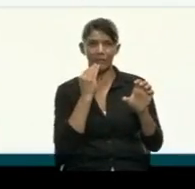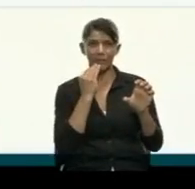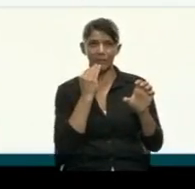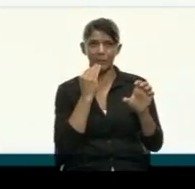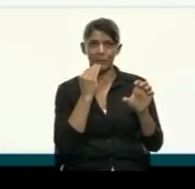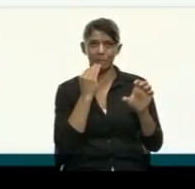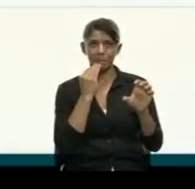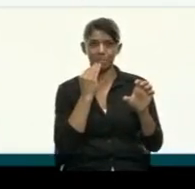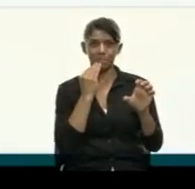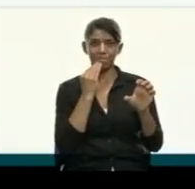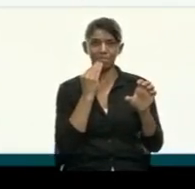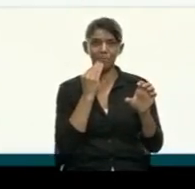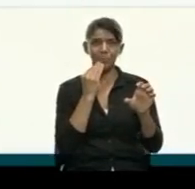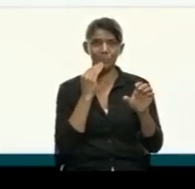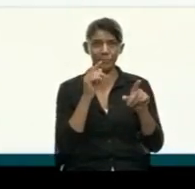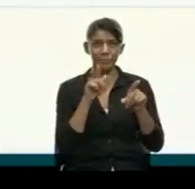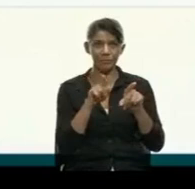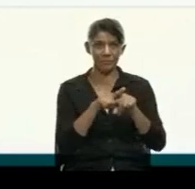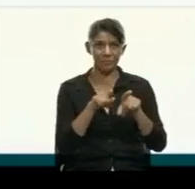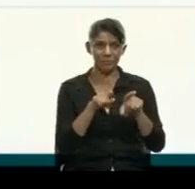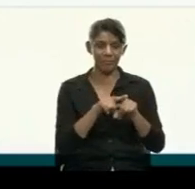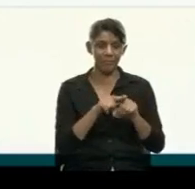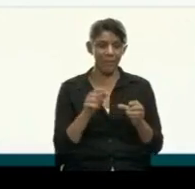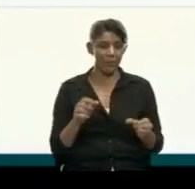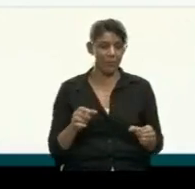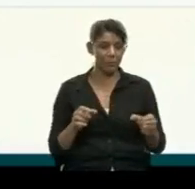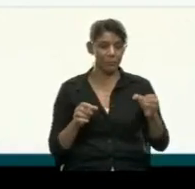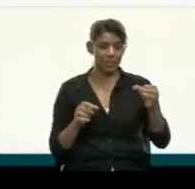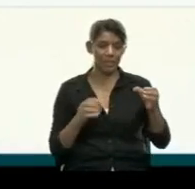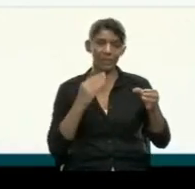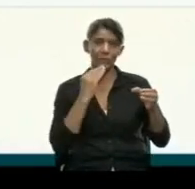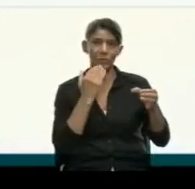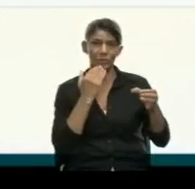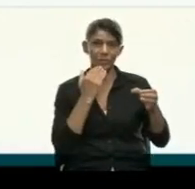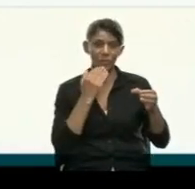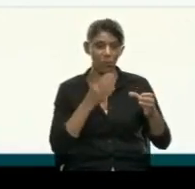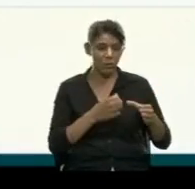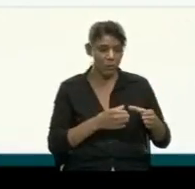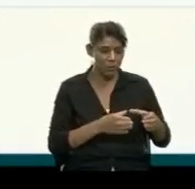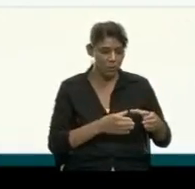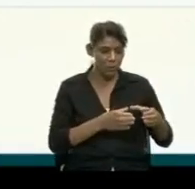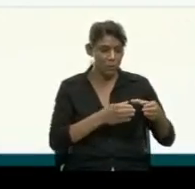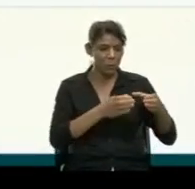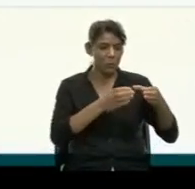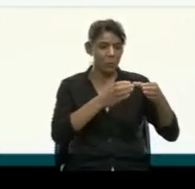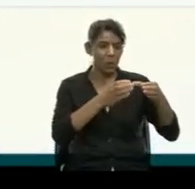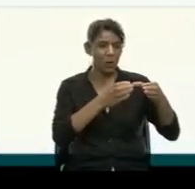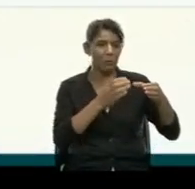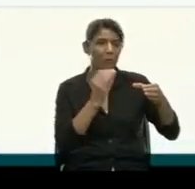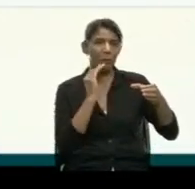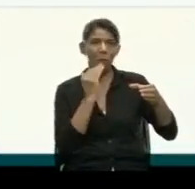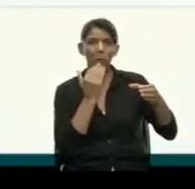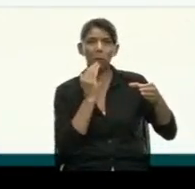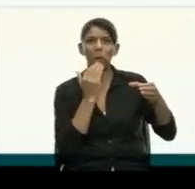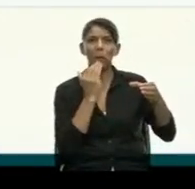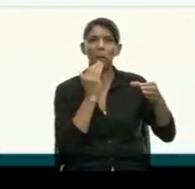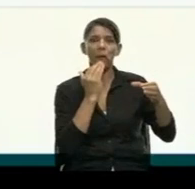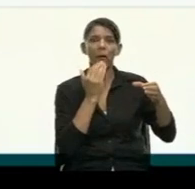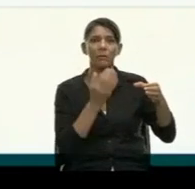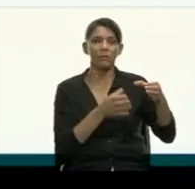faria isso também, um pilar mal locado ou um pilar que subiu torto. Então, você subiu um pilar de